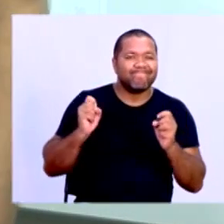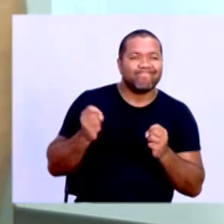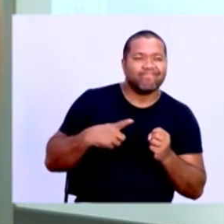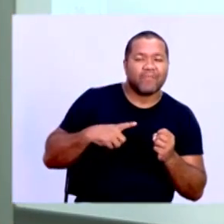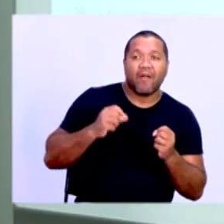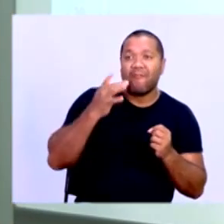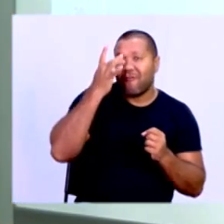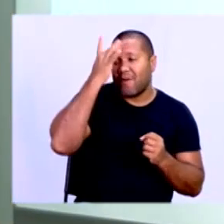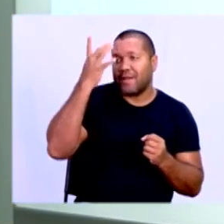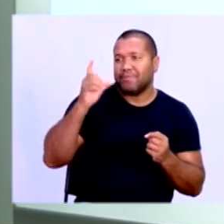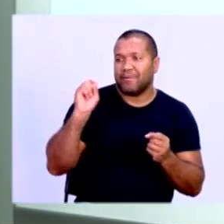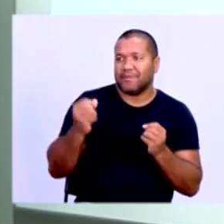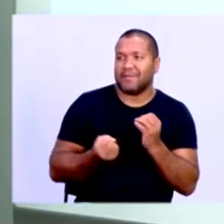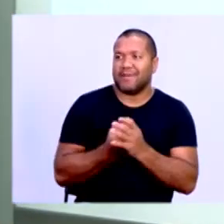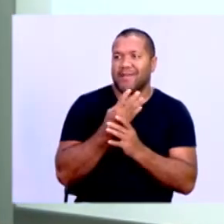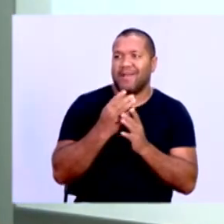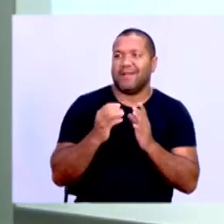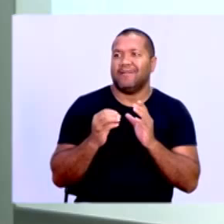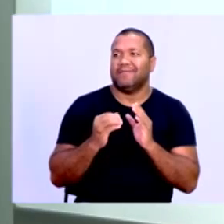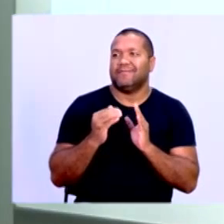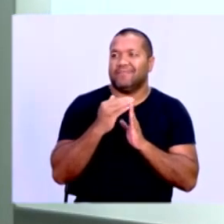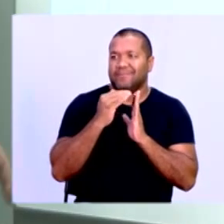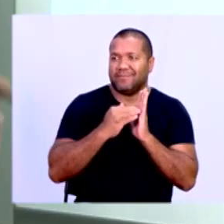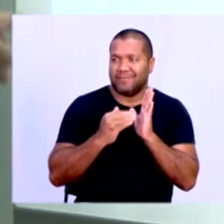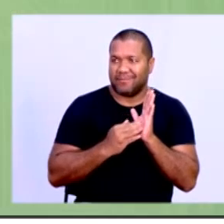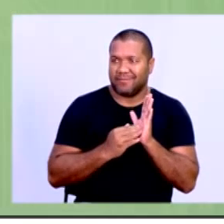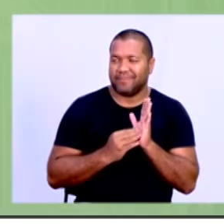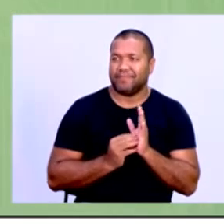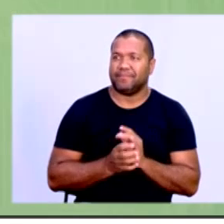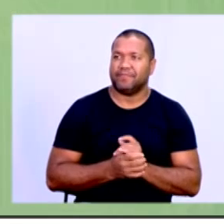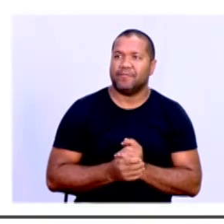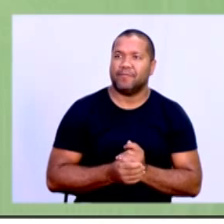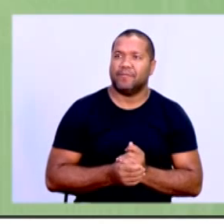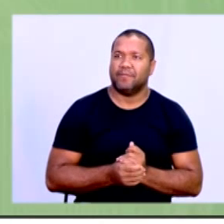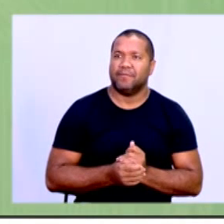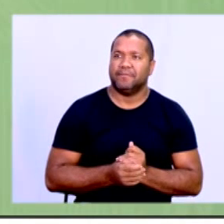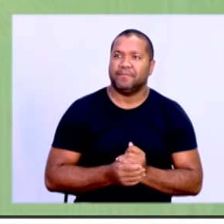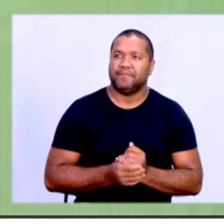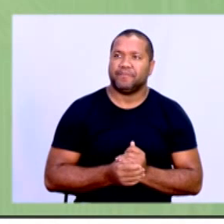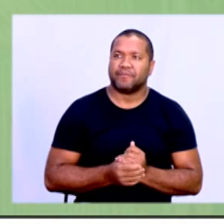nessa teleaula a gente vai abordar. Ok?